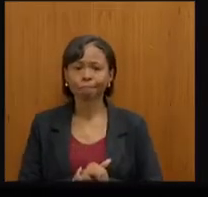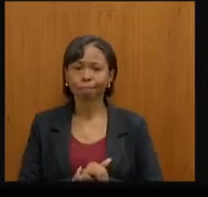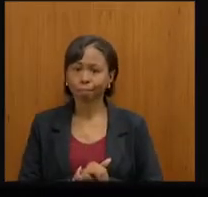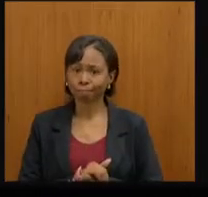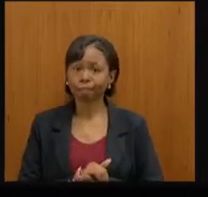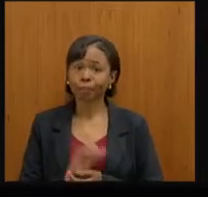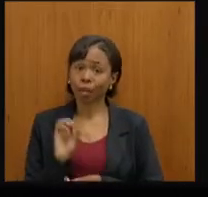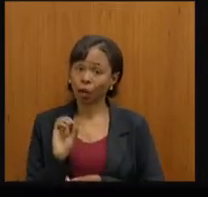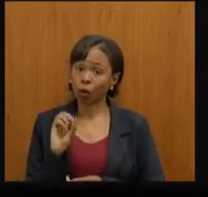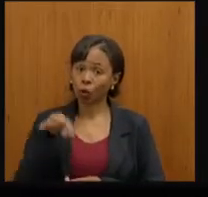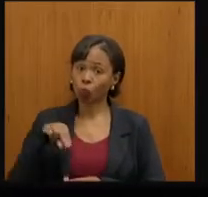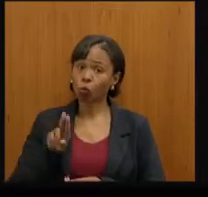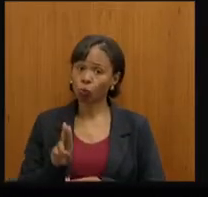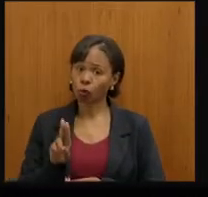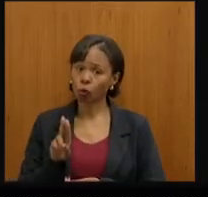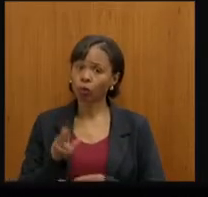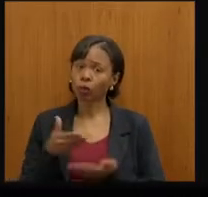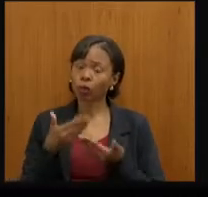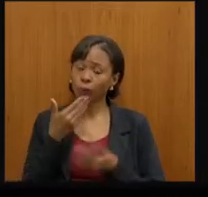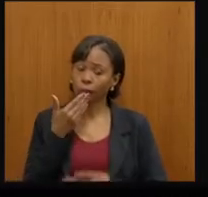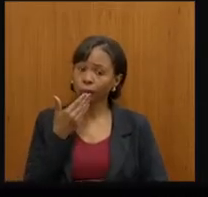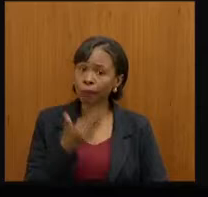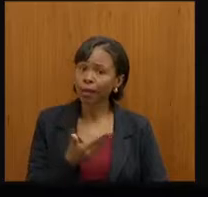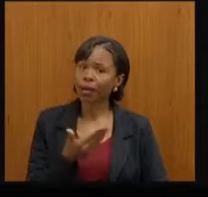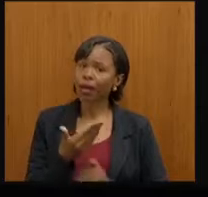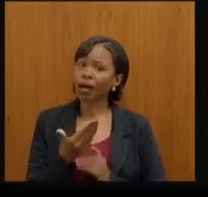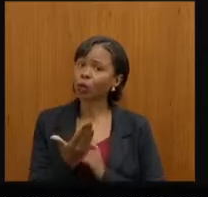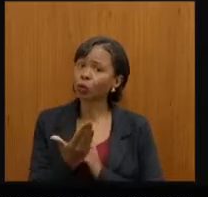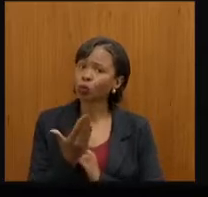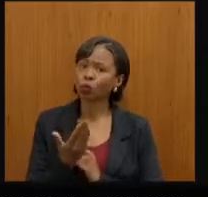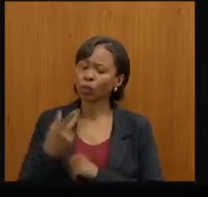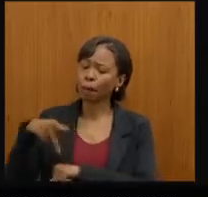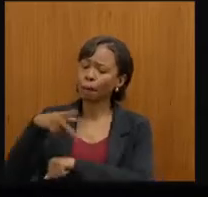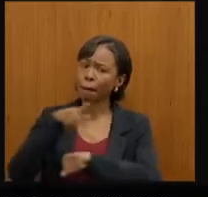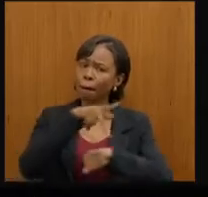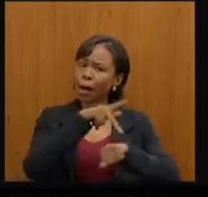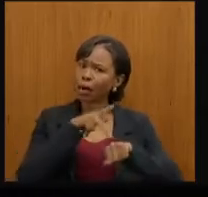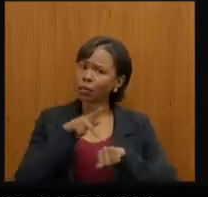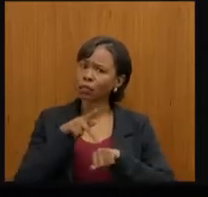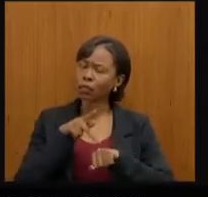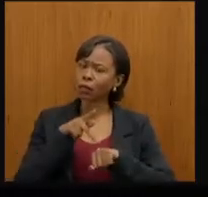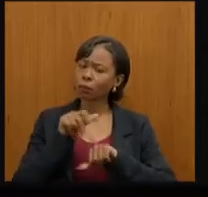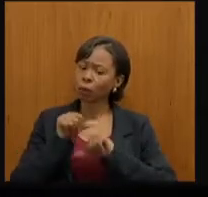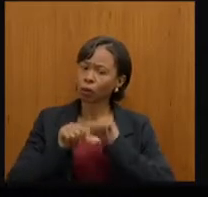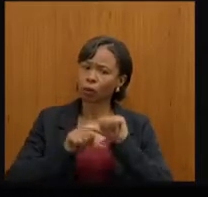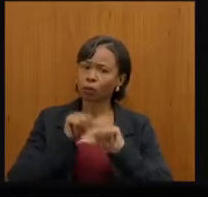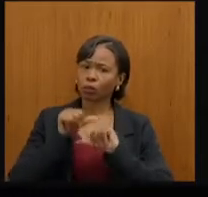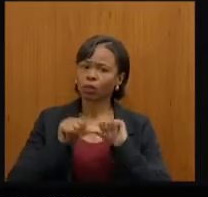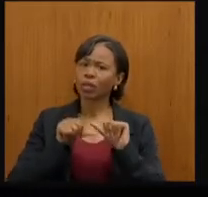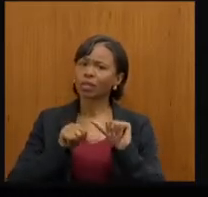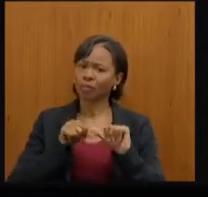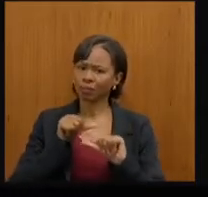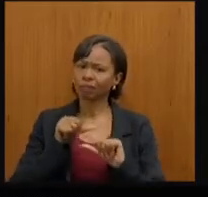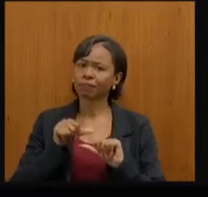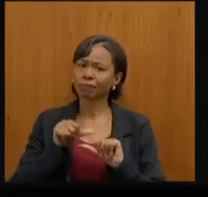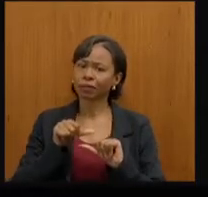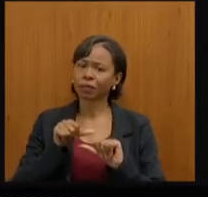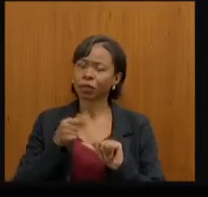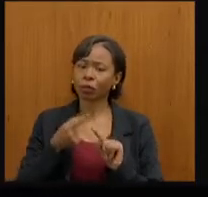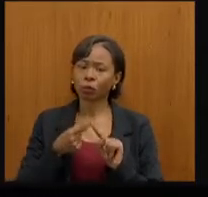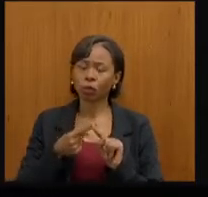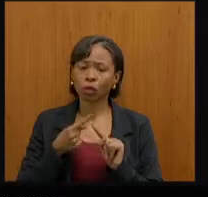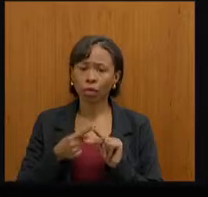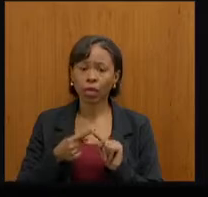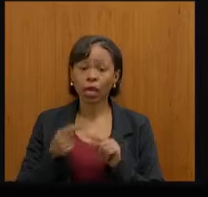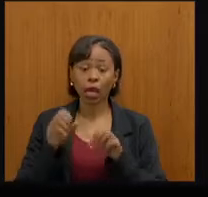ajuda né a todos os países para que a gente possa mudar essa criança e eu acho que o papel